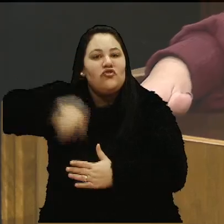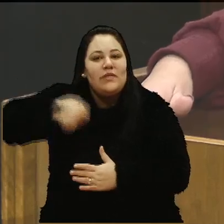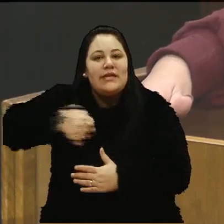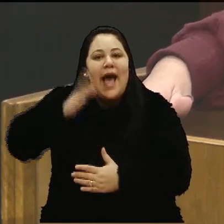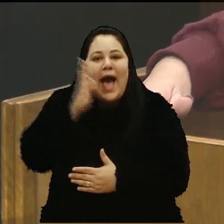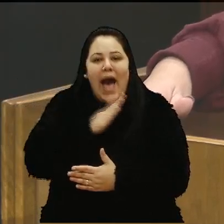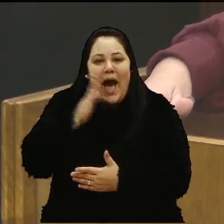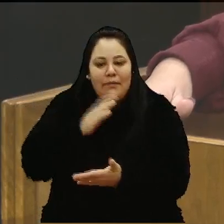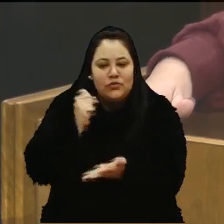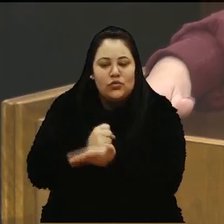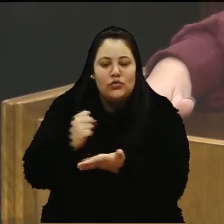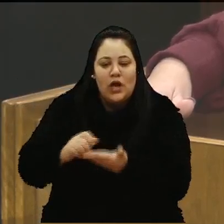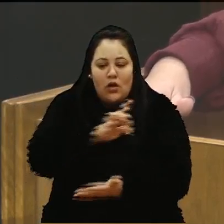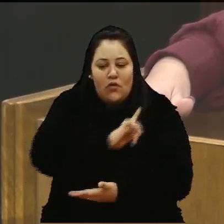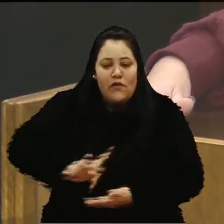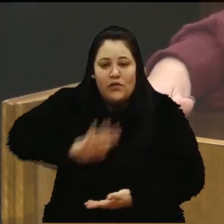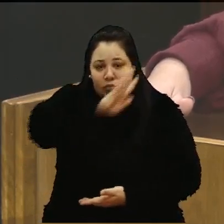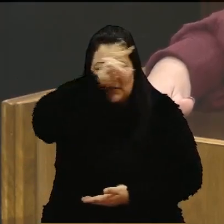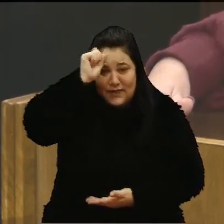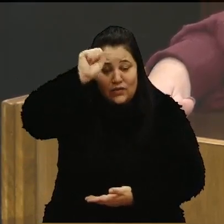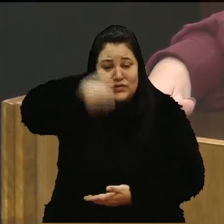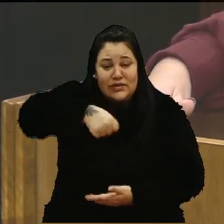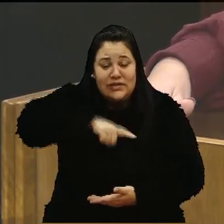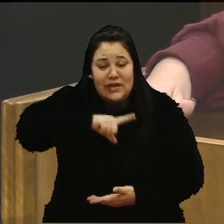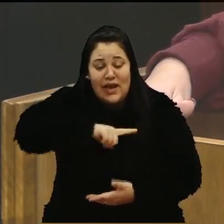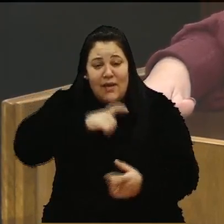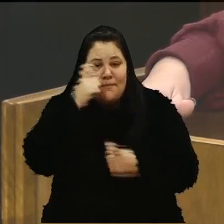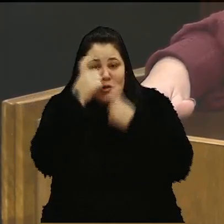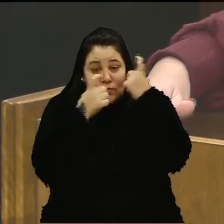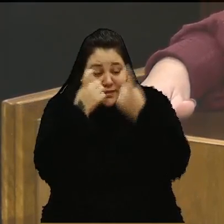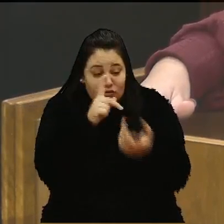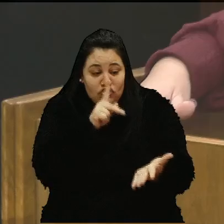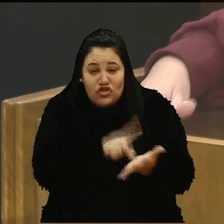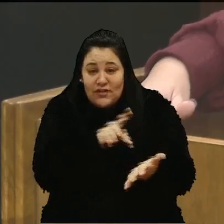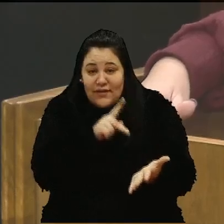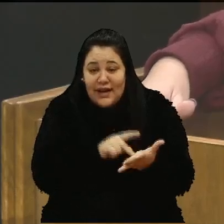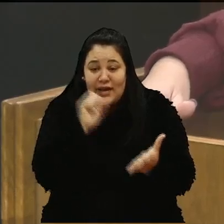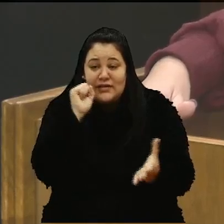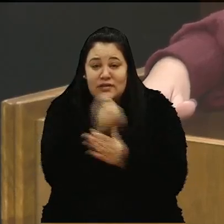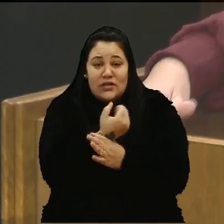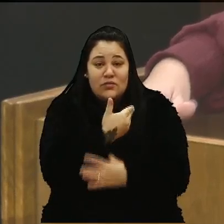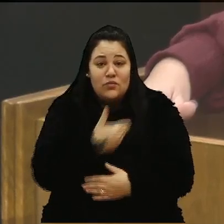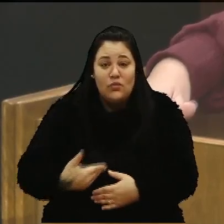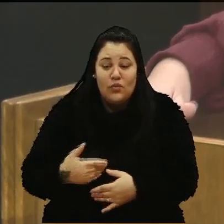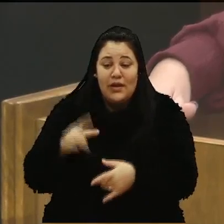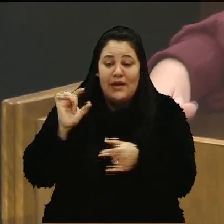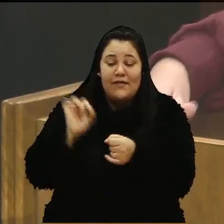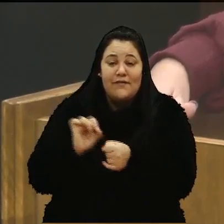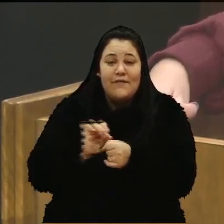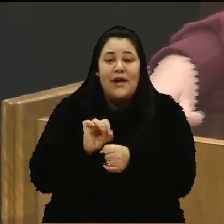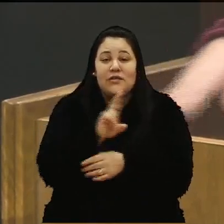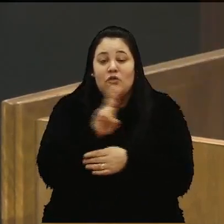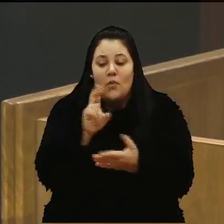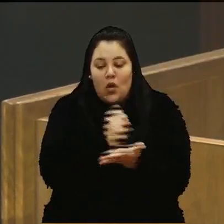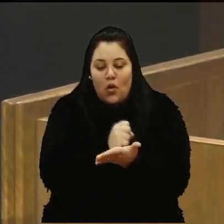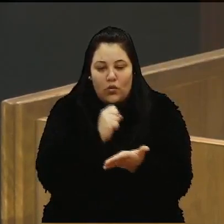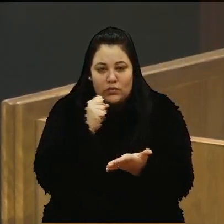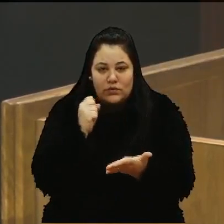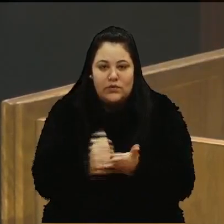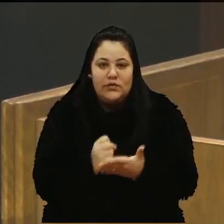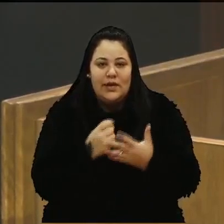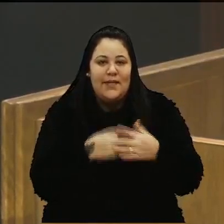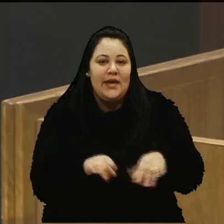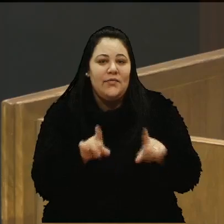que o governo municipal, né, se preocupe realmente com segurança pública e faça a nomeação dos